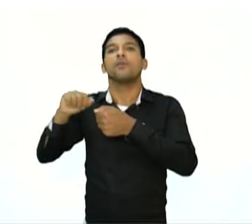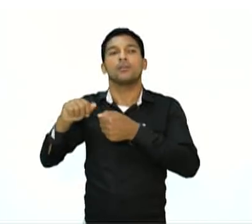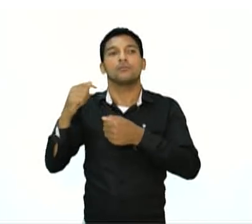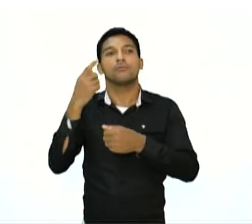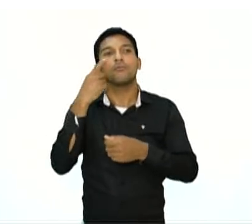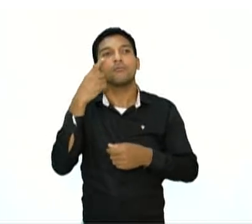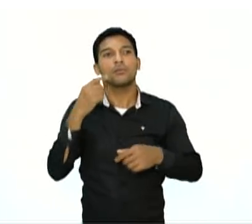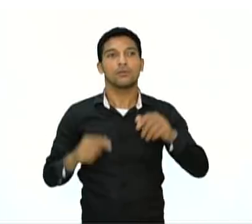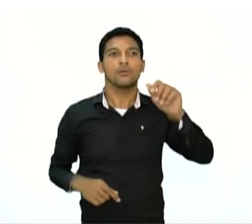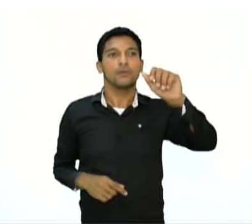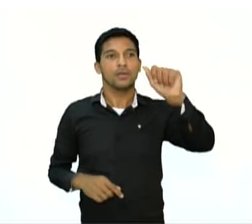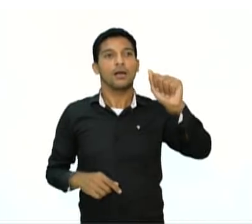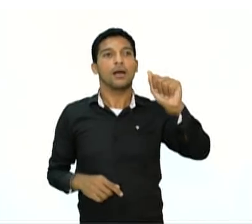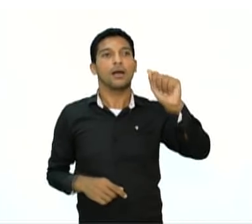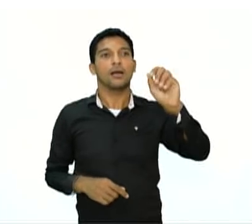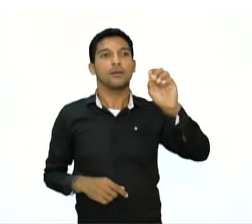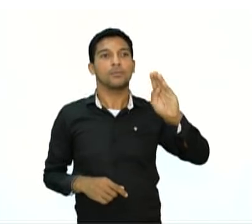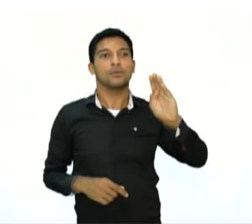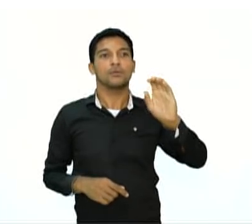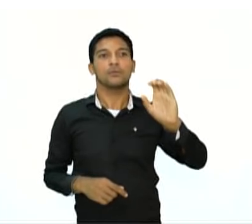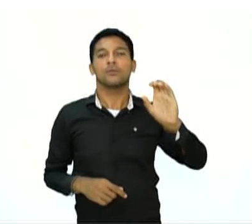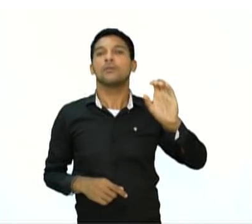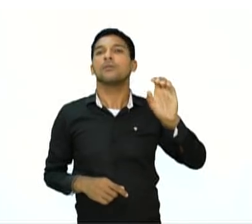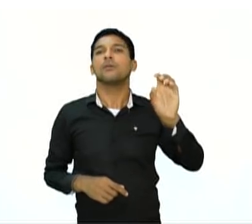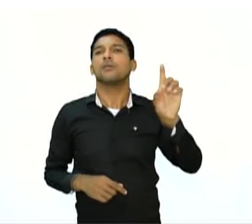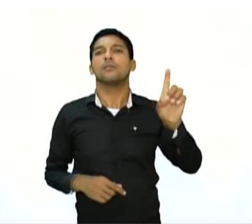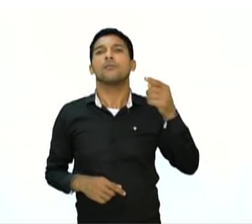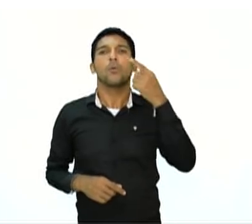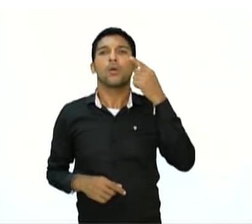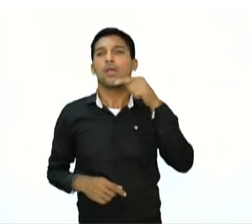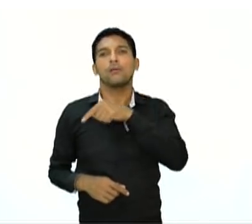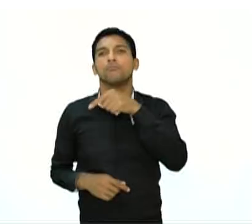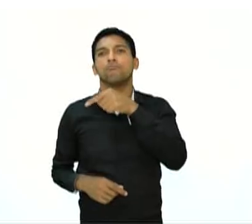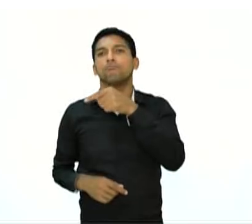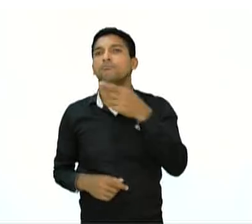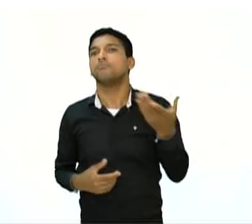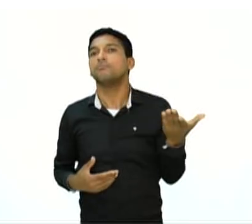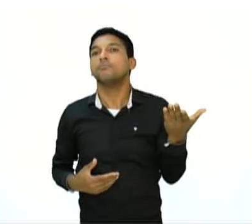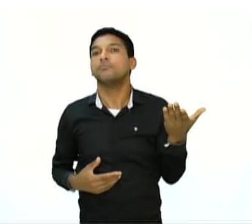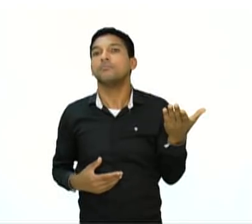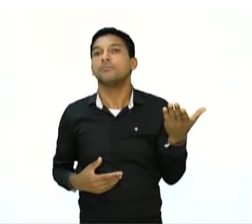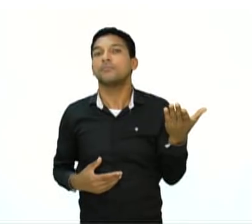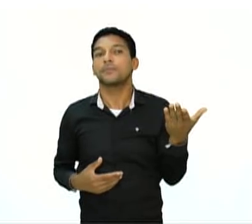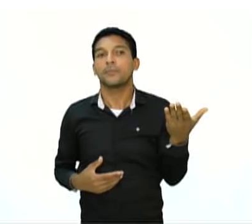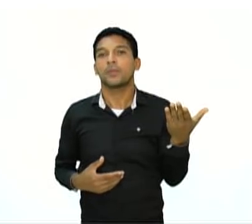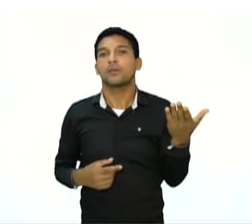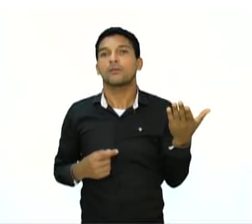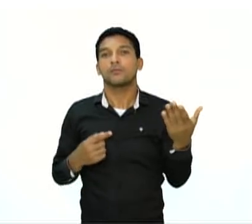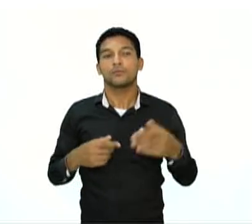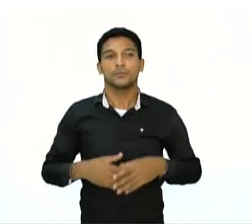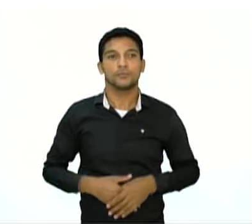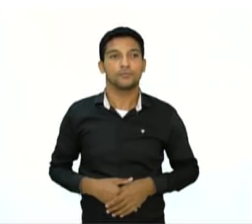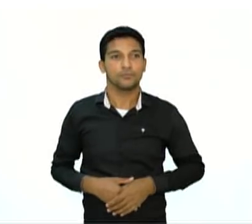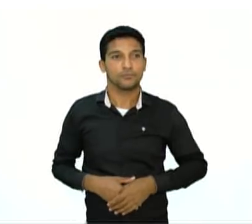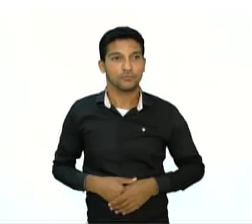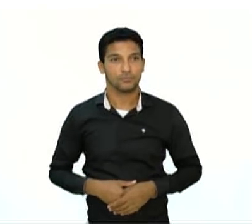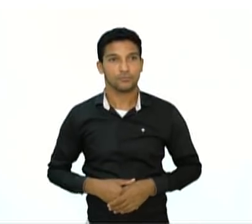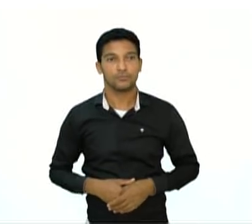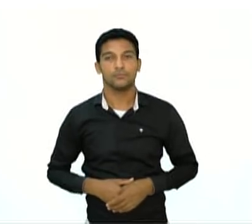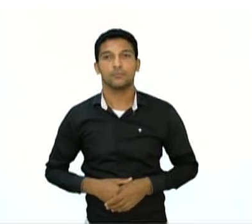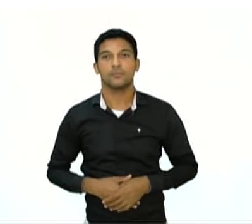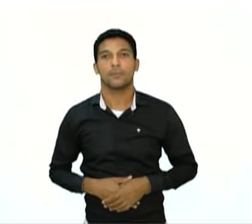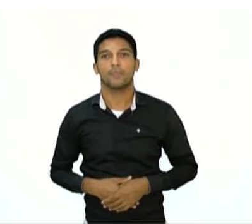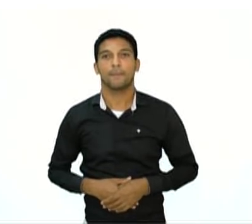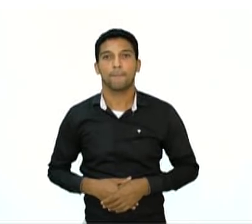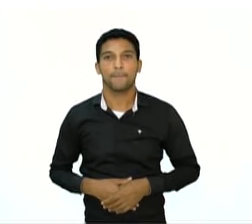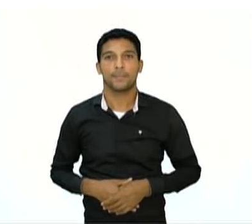resistência no que nós chamamos de movimento abolicionista. O movimento abolicionista alcançou todas as províncias brasileiras,